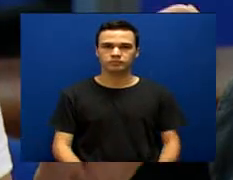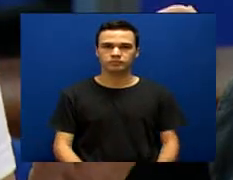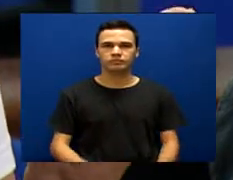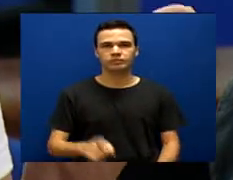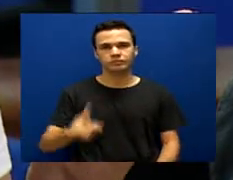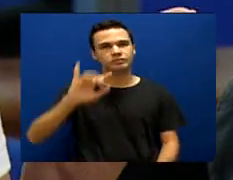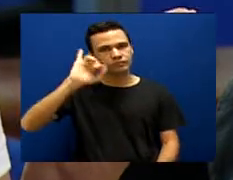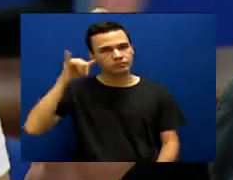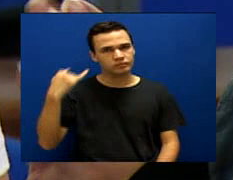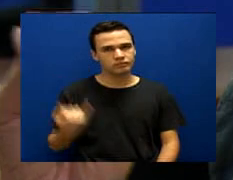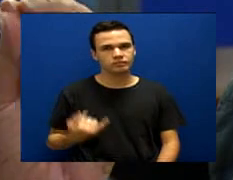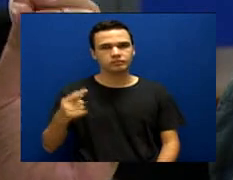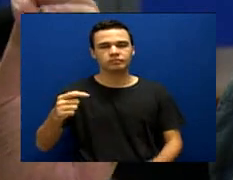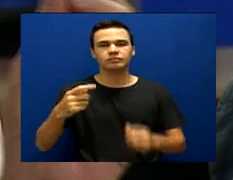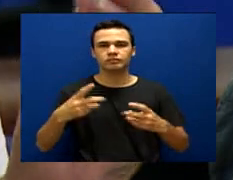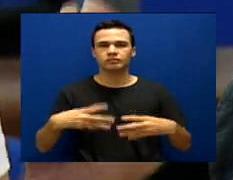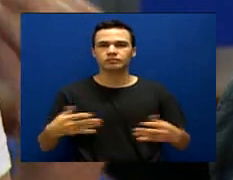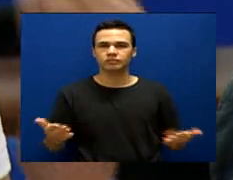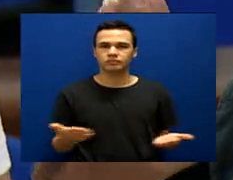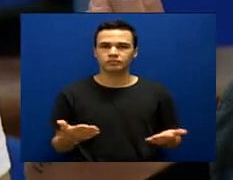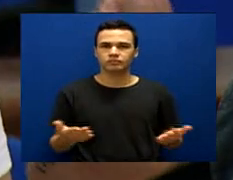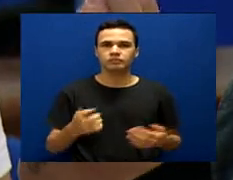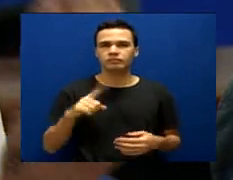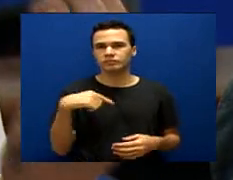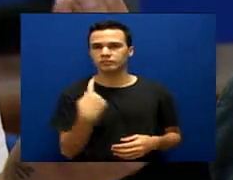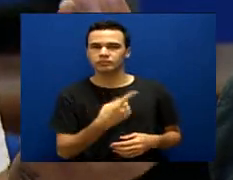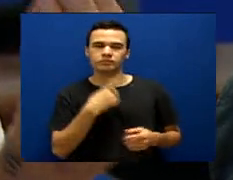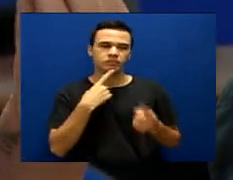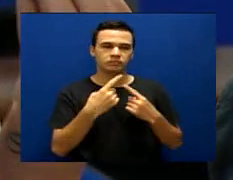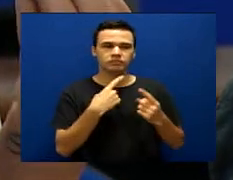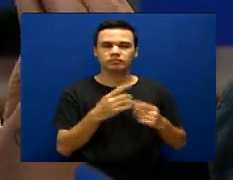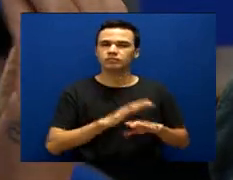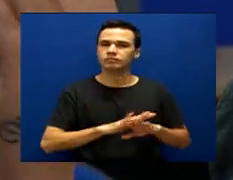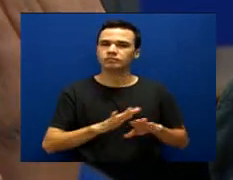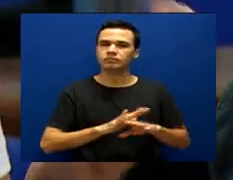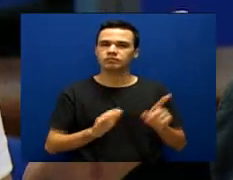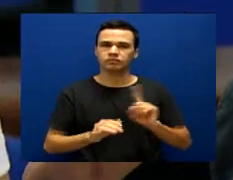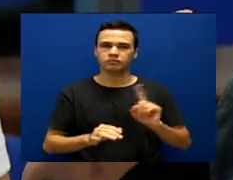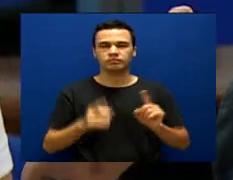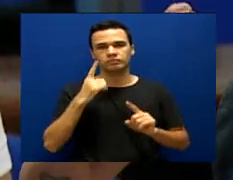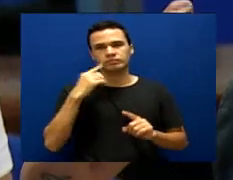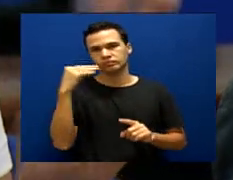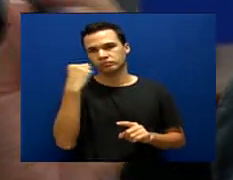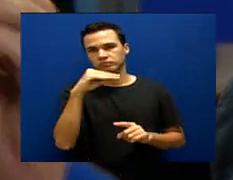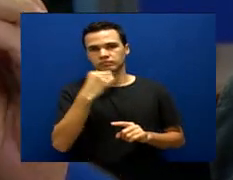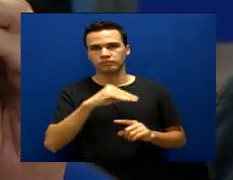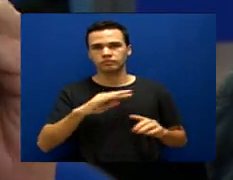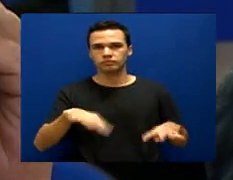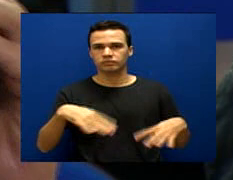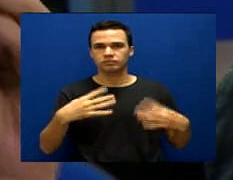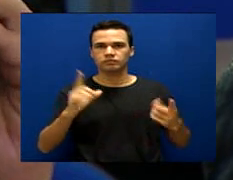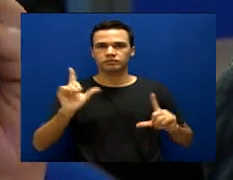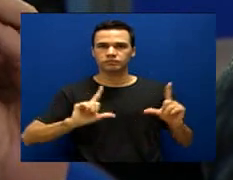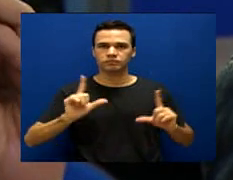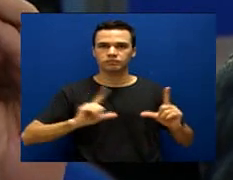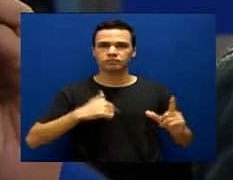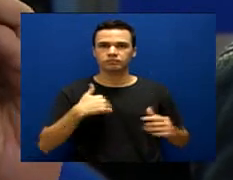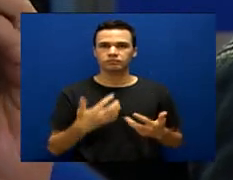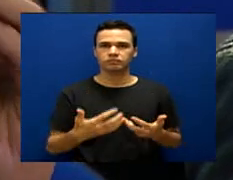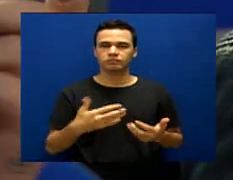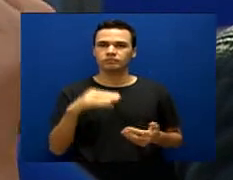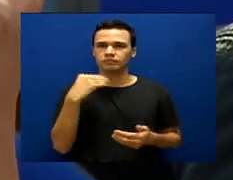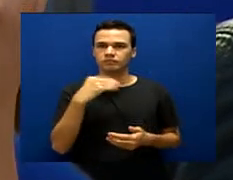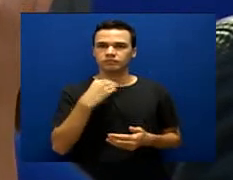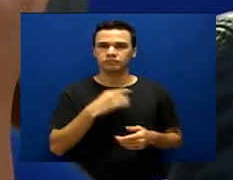Como a Yara disse, a gente não está falando só entre nós aqui, então eu vou aproveitar que está sendo televisionado e falar algumas coisinhas rapidinhas